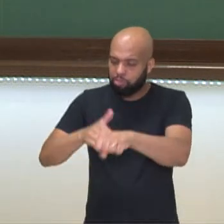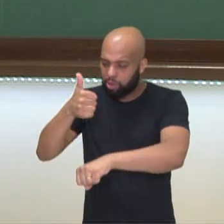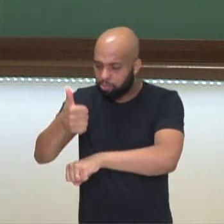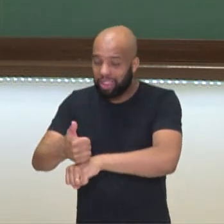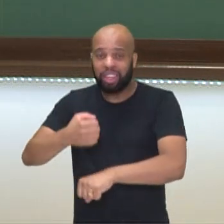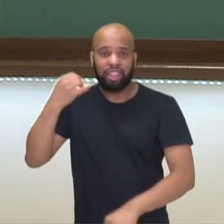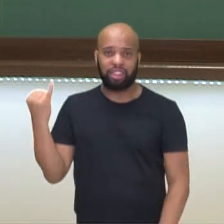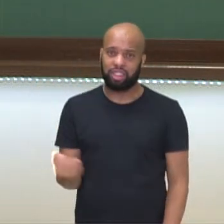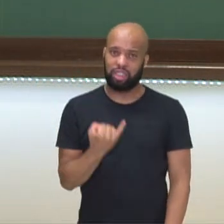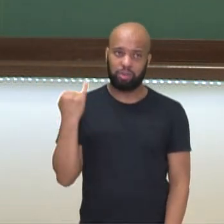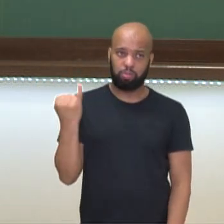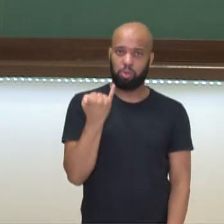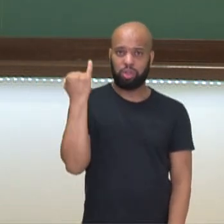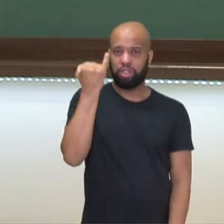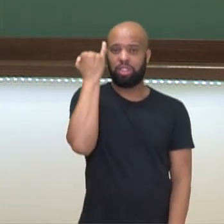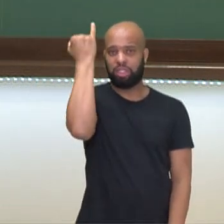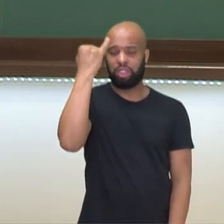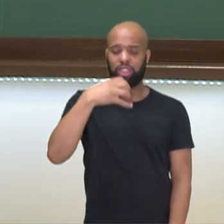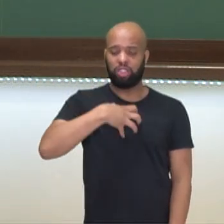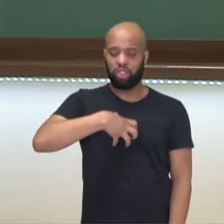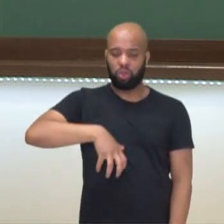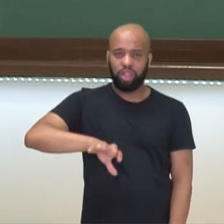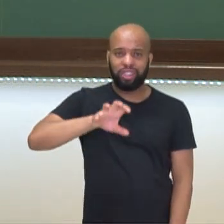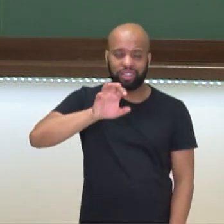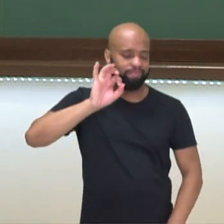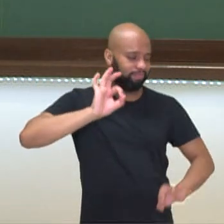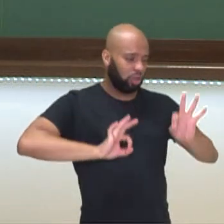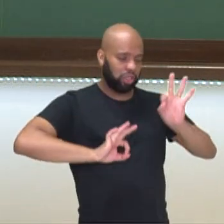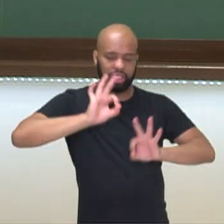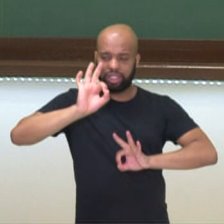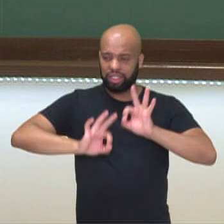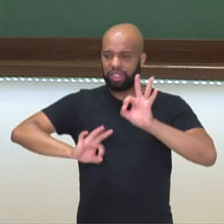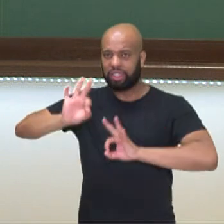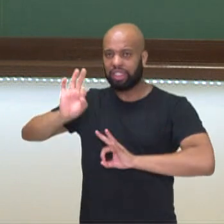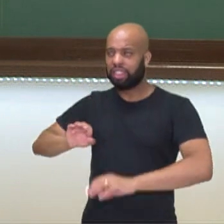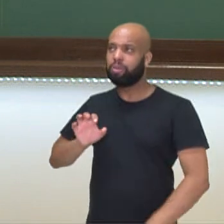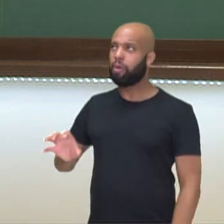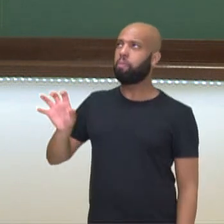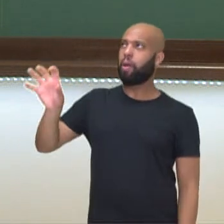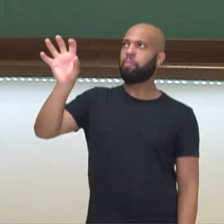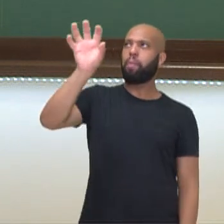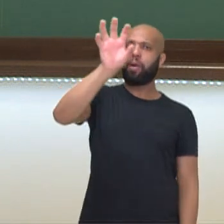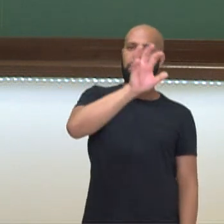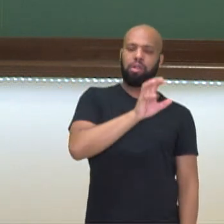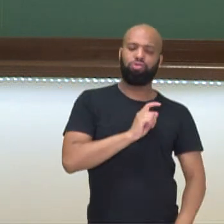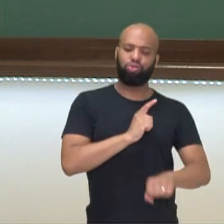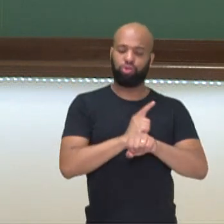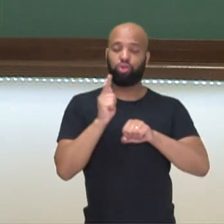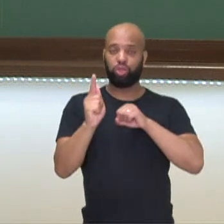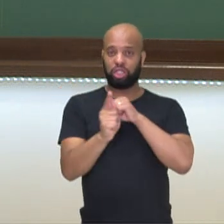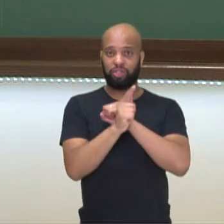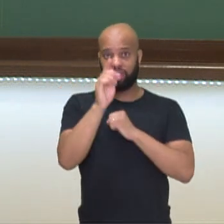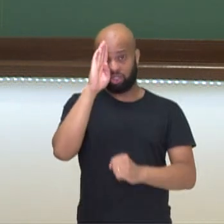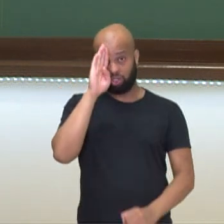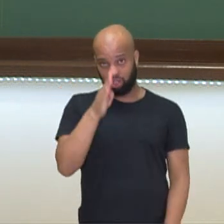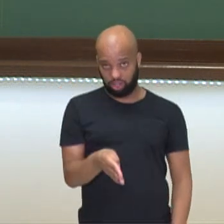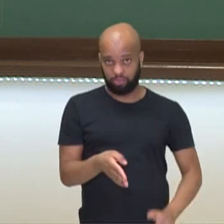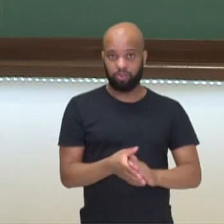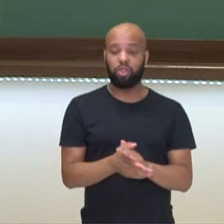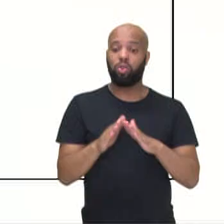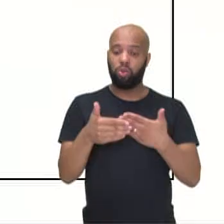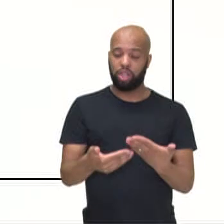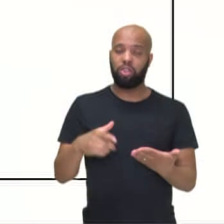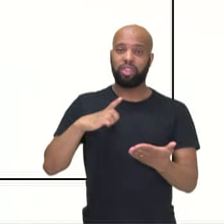se dê toda essa organização das regiões geográficas imediatas, tá ok? Então,